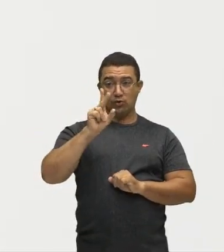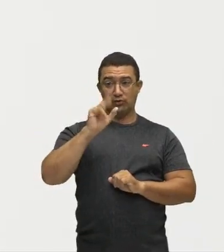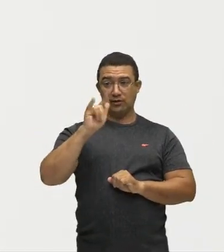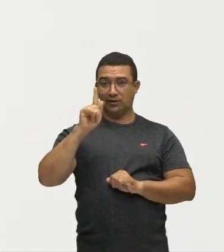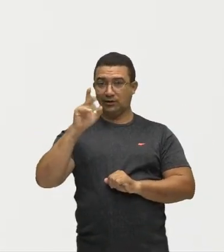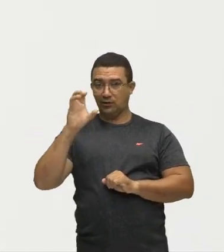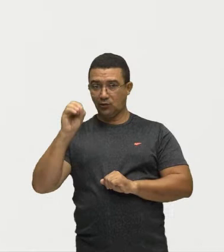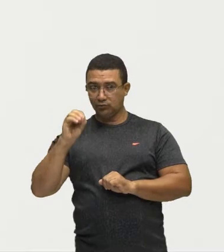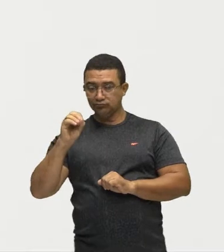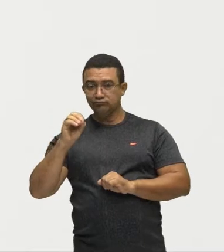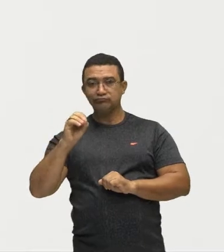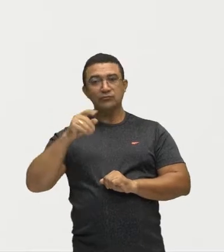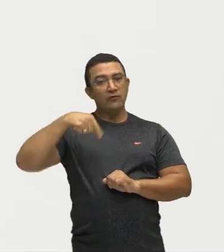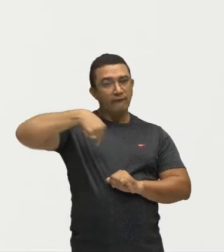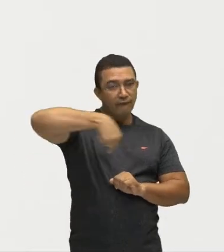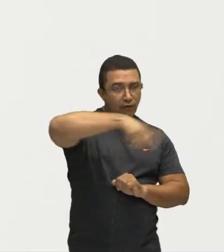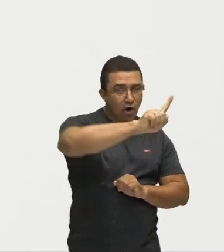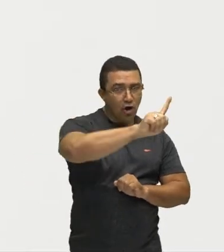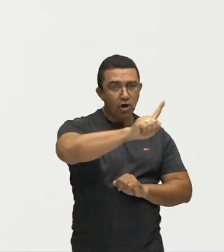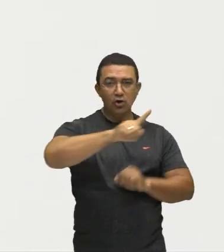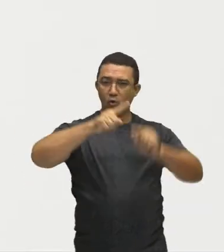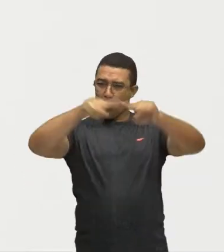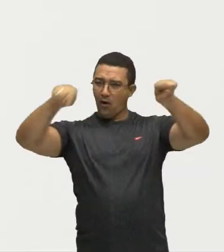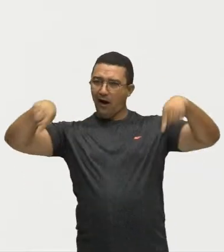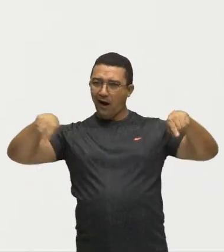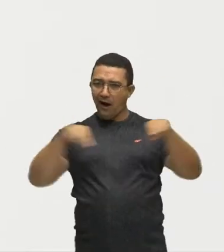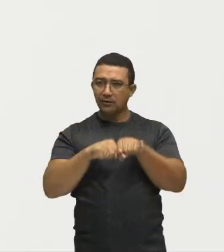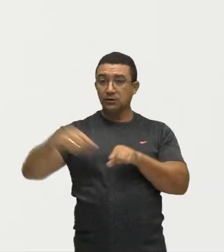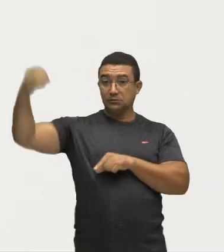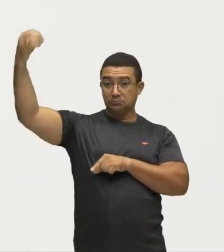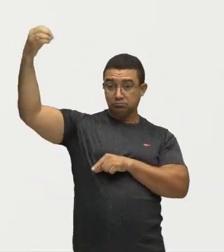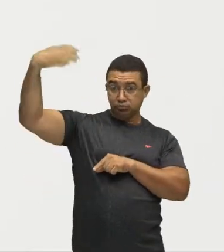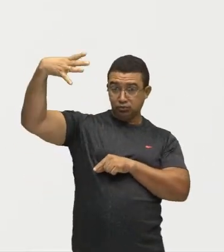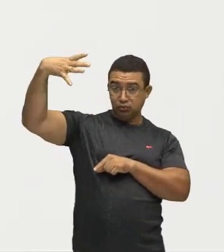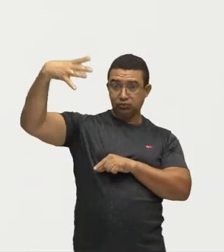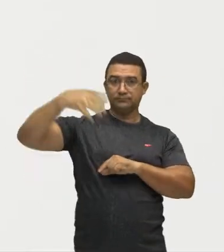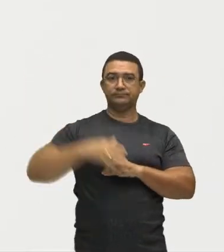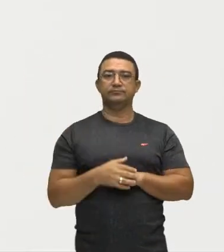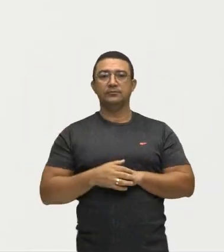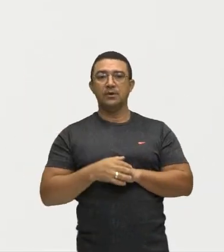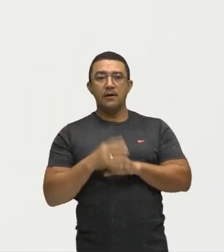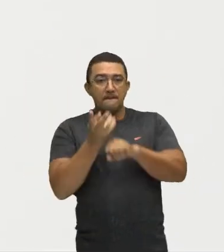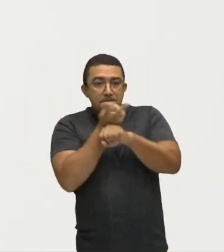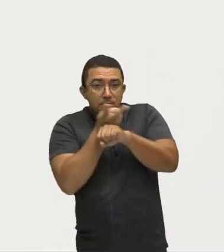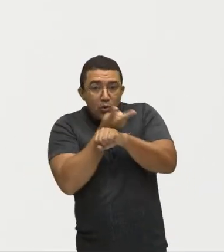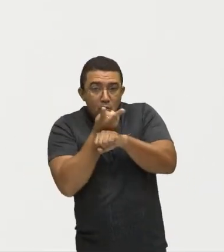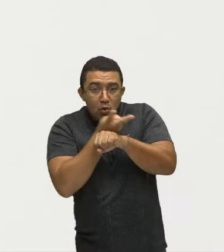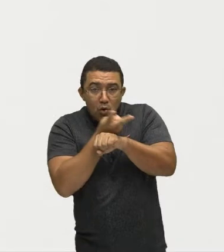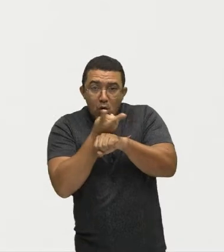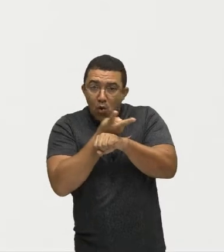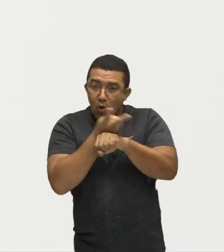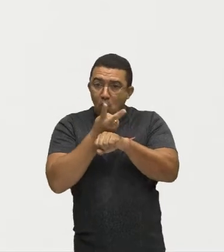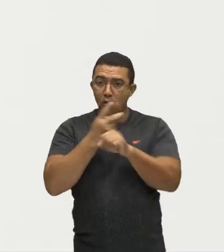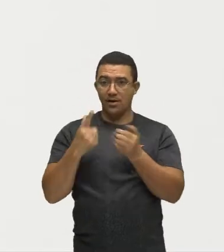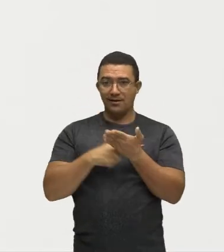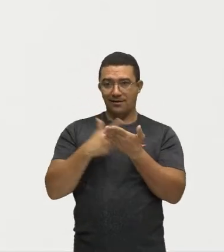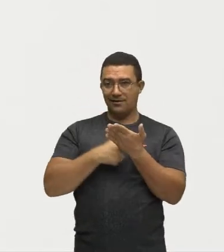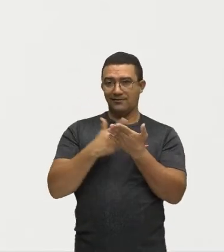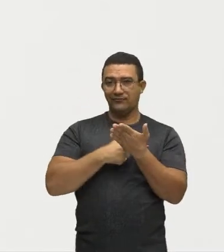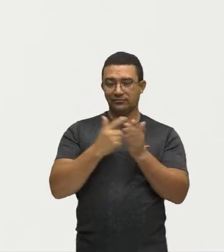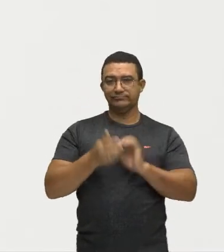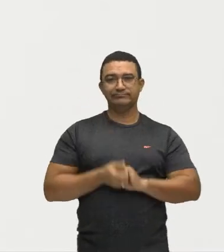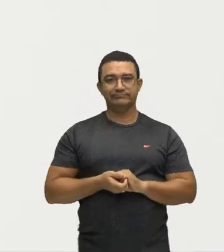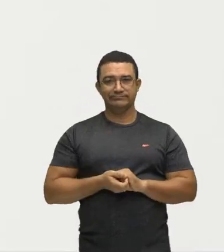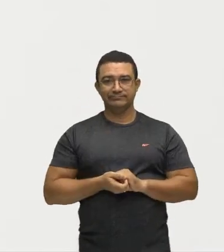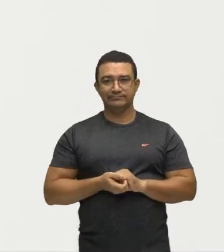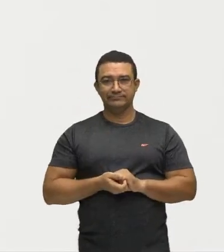temos aqui 3 verbos que o Rodrigo fez aqui, ó. Rodrigo foi até o quarto, acendeu a luz, procurou o livro. Olha só o que